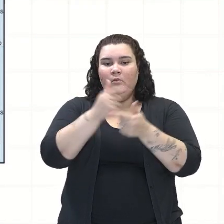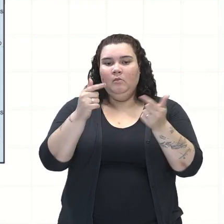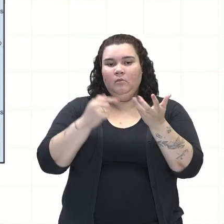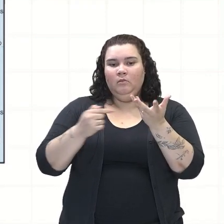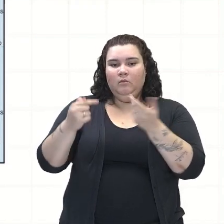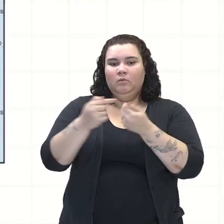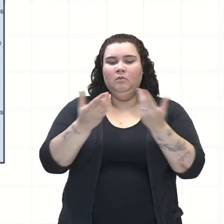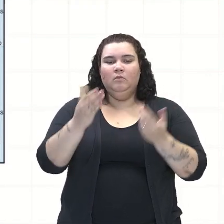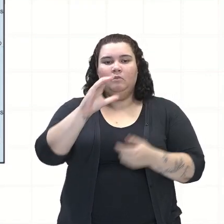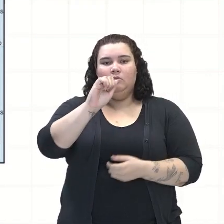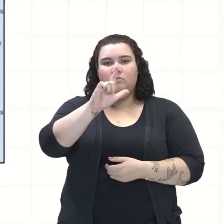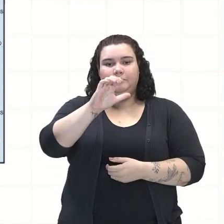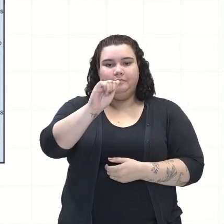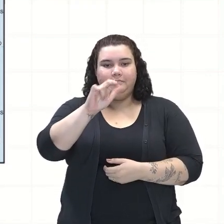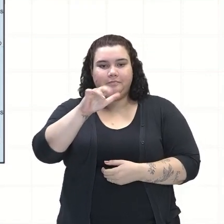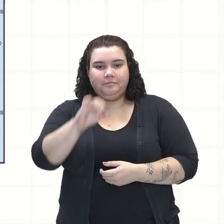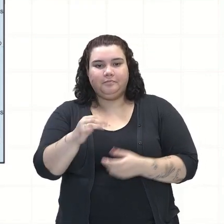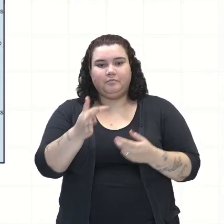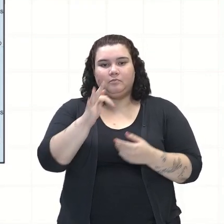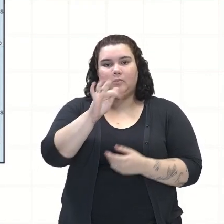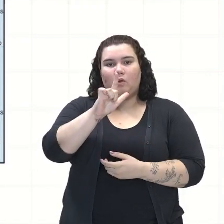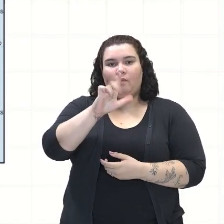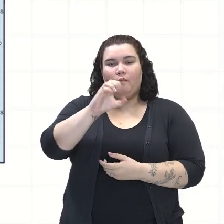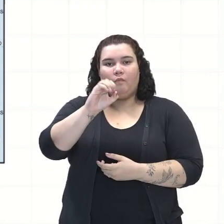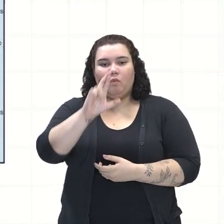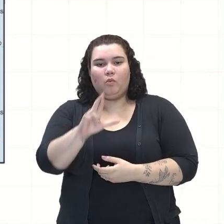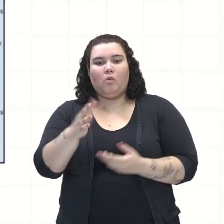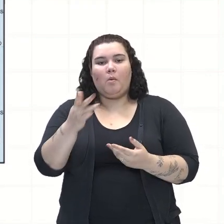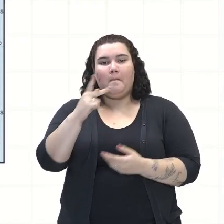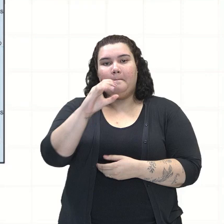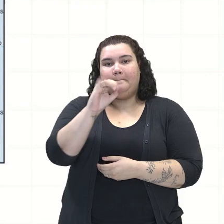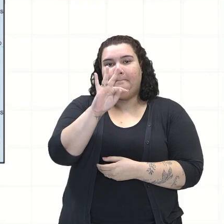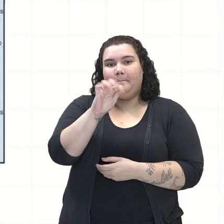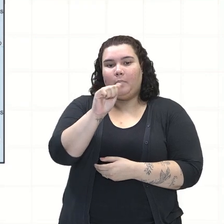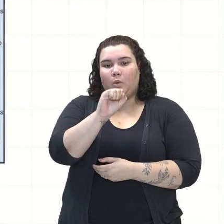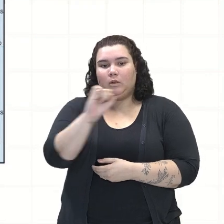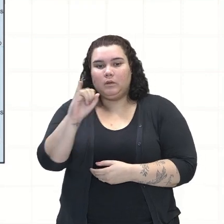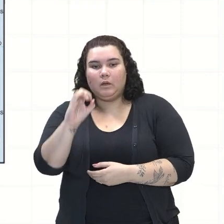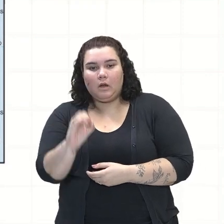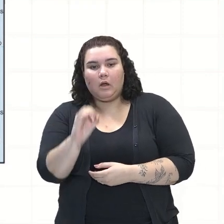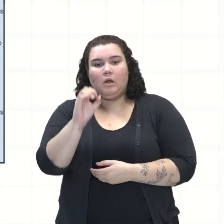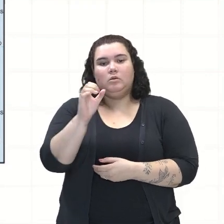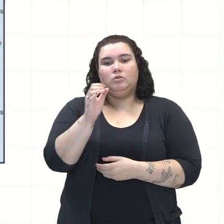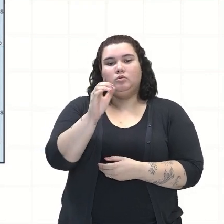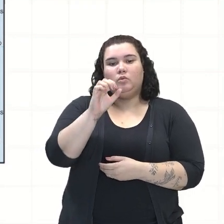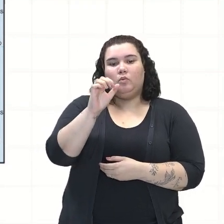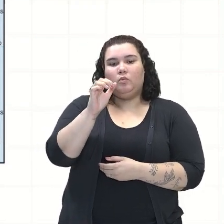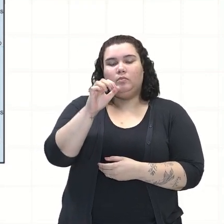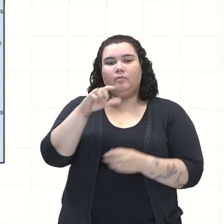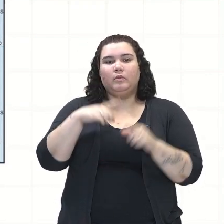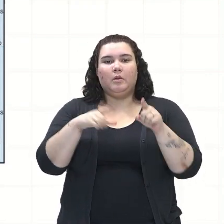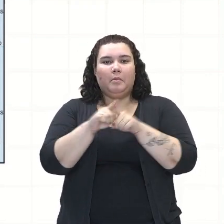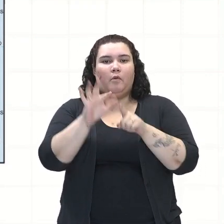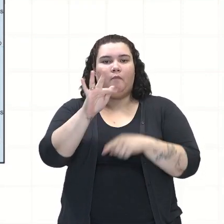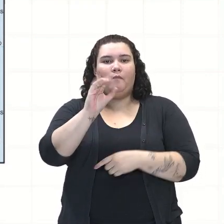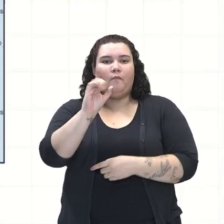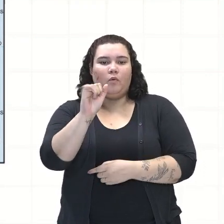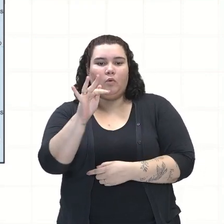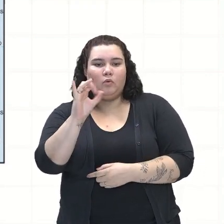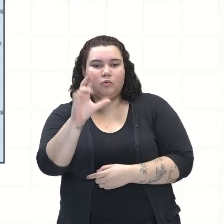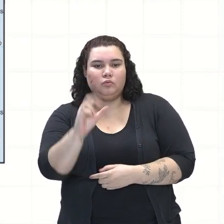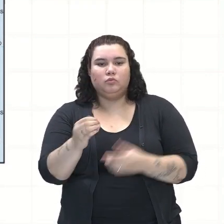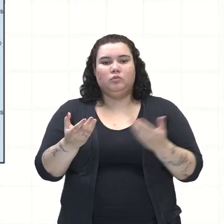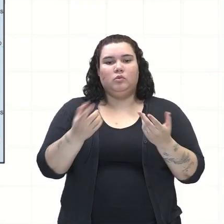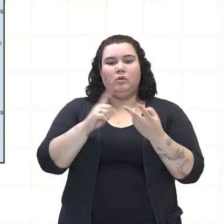como calcário, flúor, potássio, fósforo, diamante, sal marinho, dentre outros minerais que são encontrados